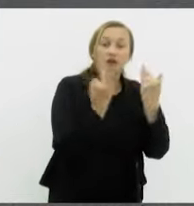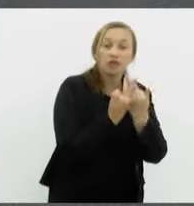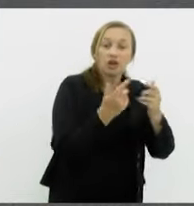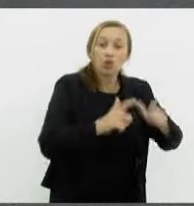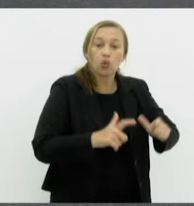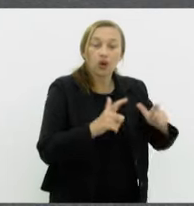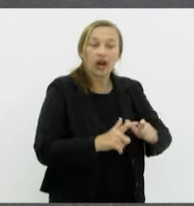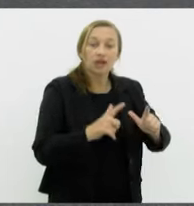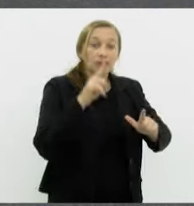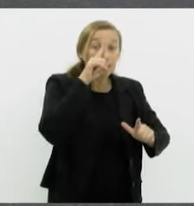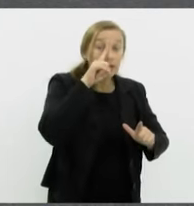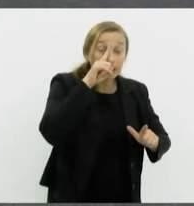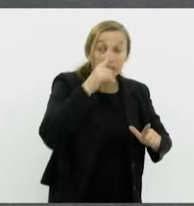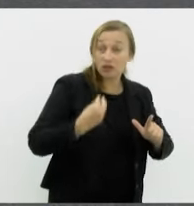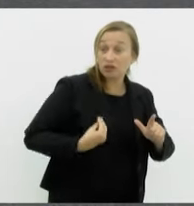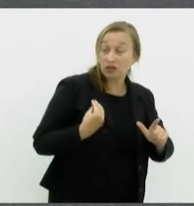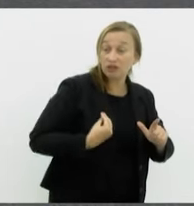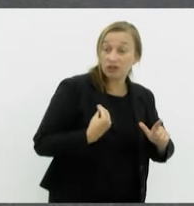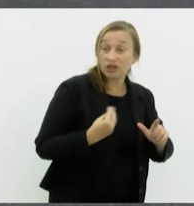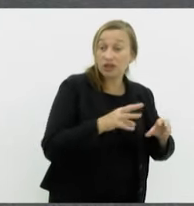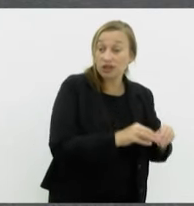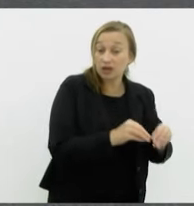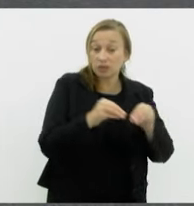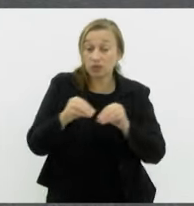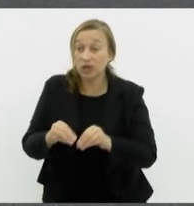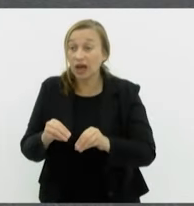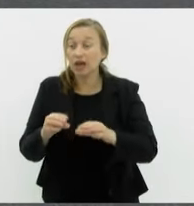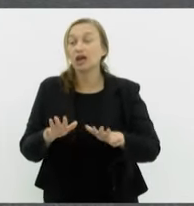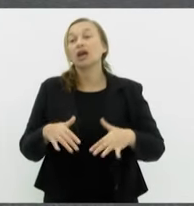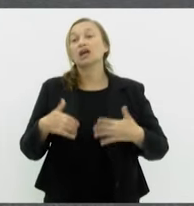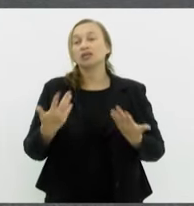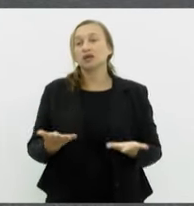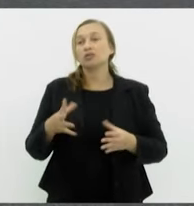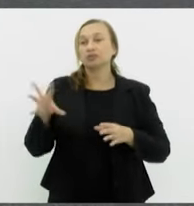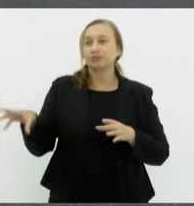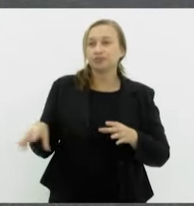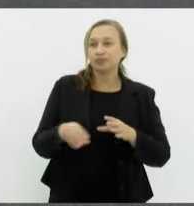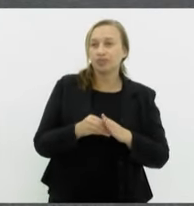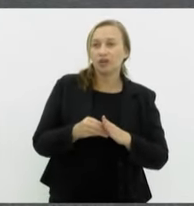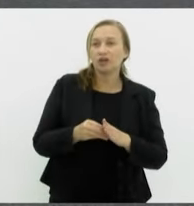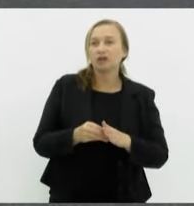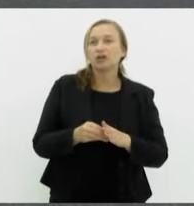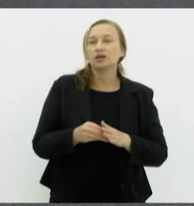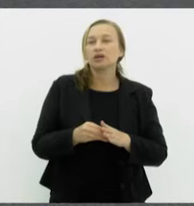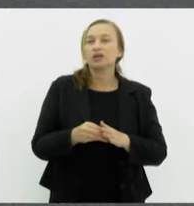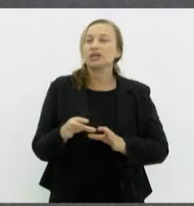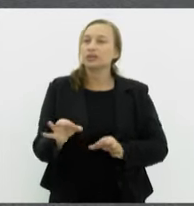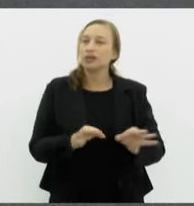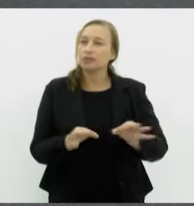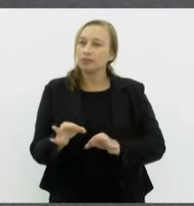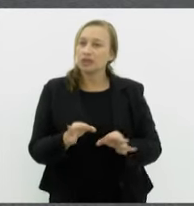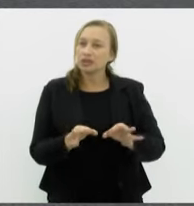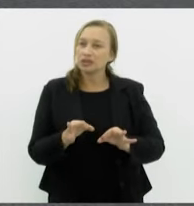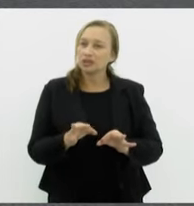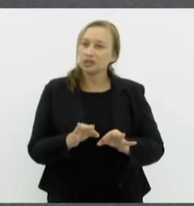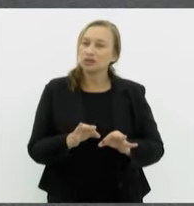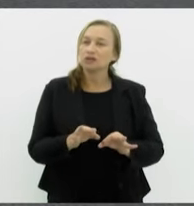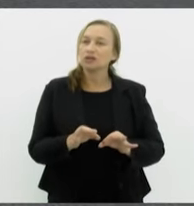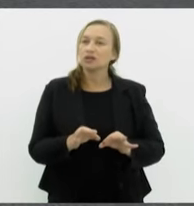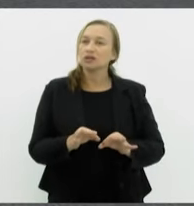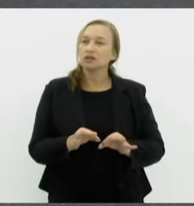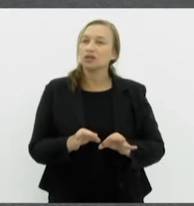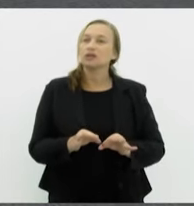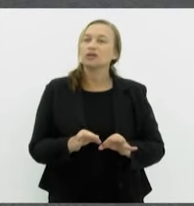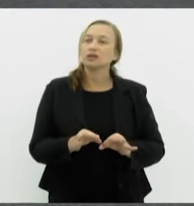foram relocadas. Então, eu acrescentaria, nesse ponto do plano de mitigação, a implementação